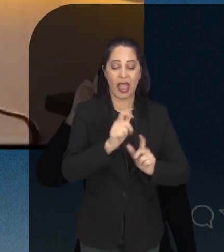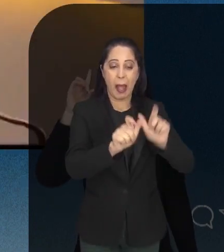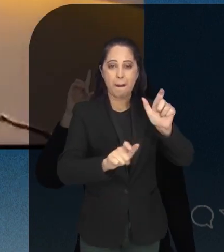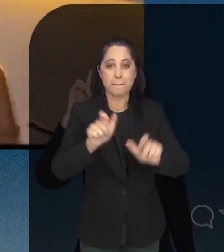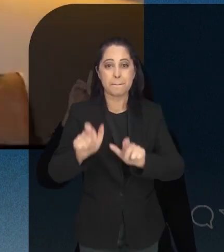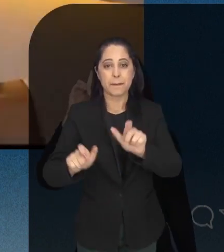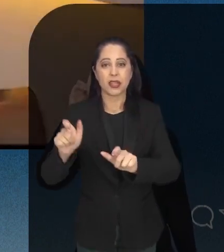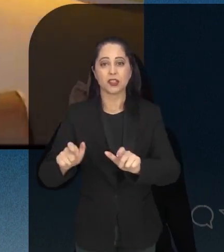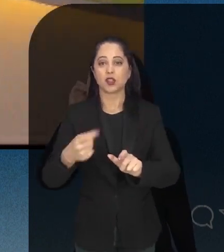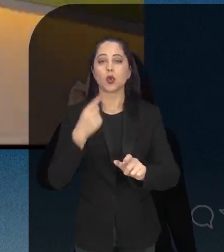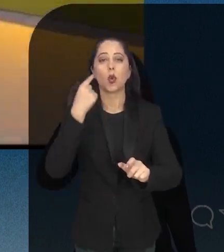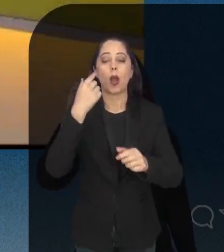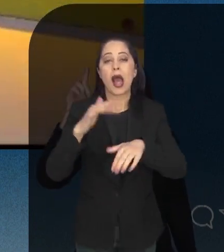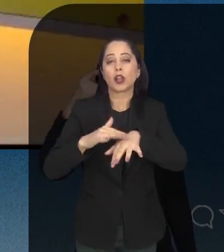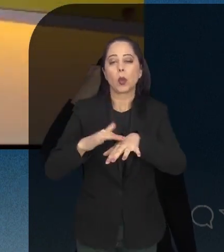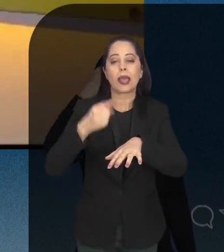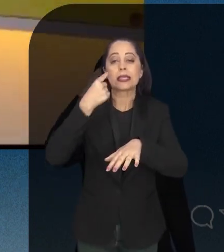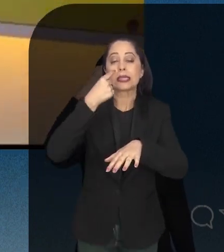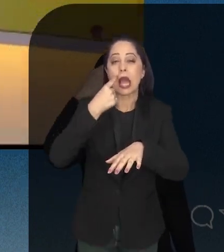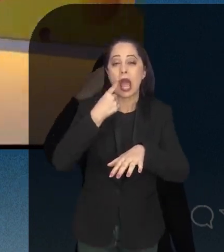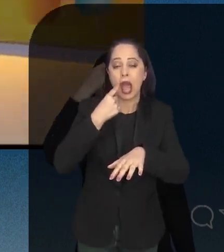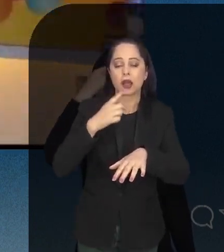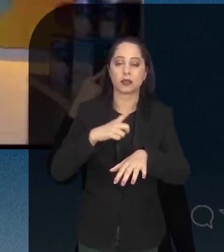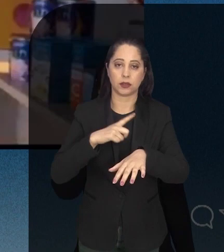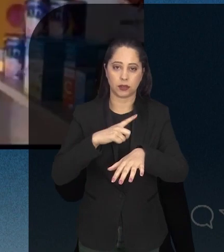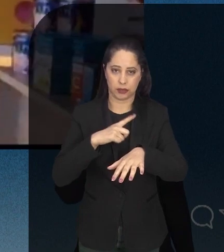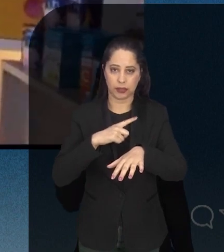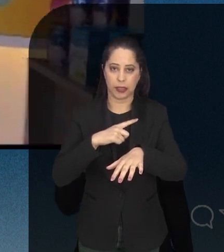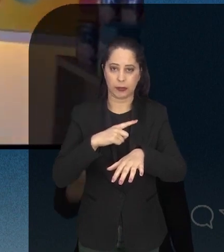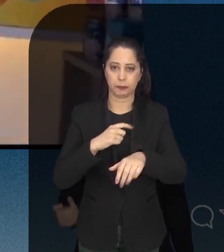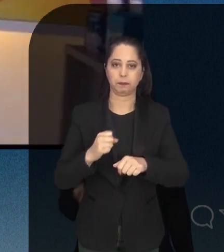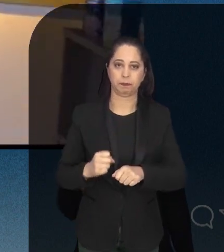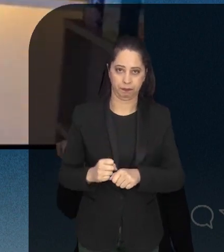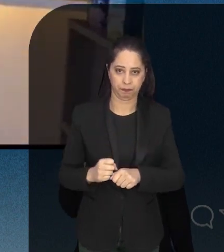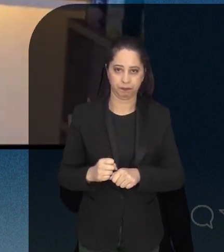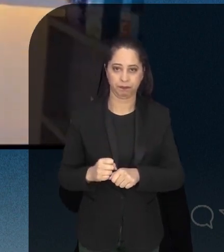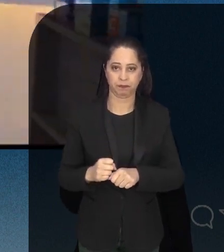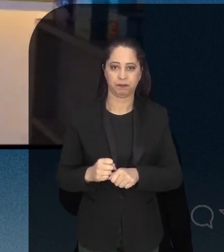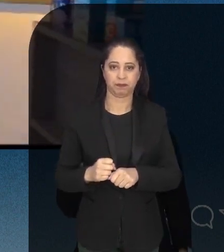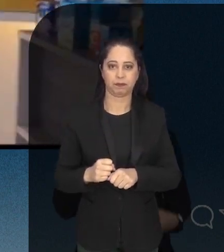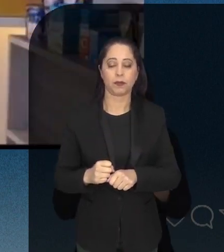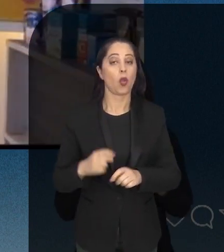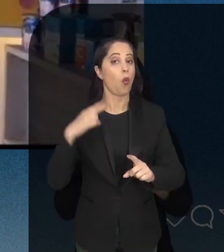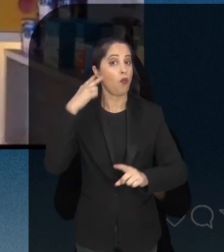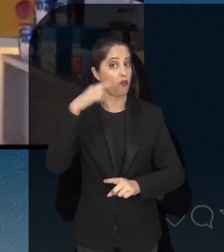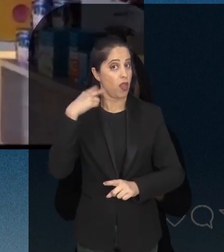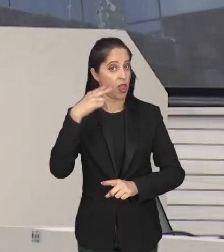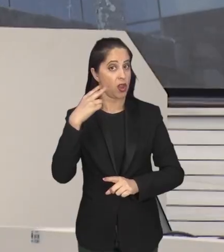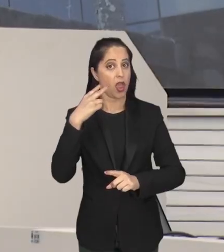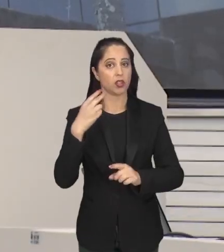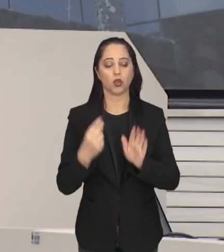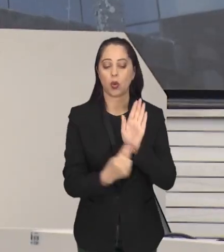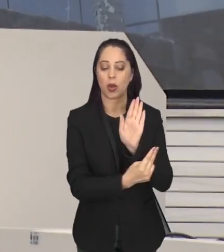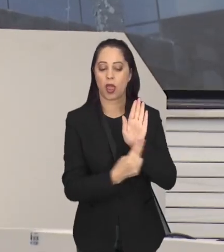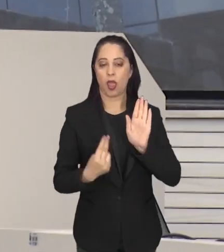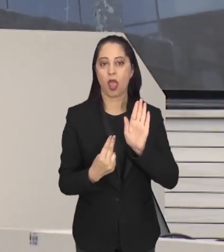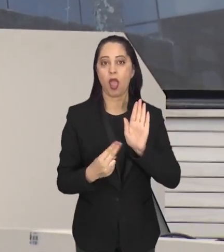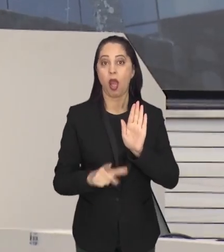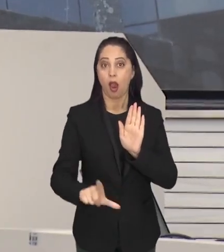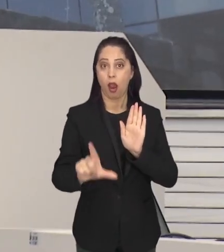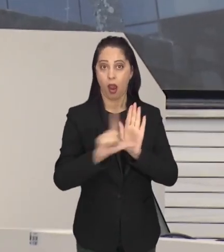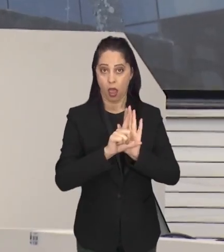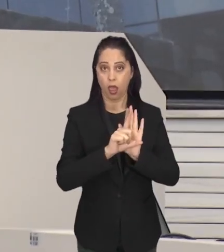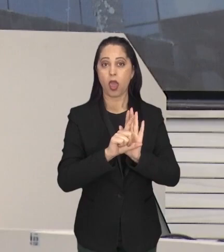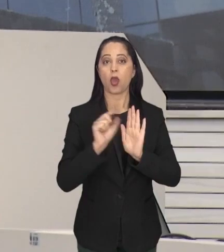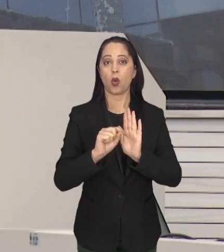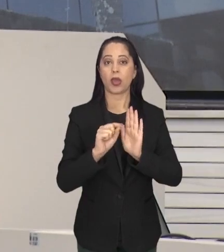acolher pessoas que possuem fissura palatina, também conhecida como lábio leporino. O vereador é autor de uma